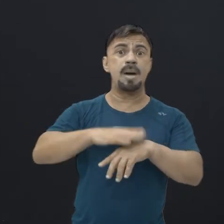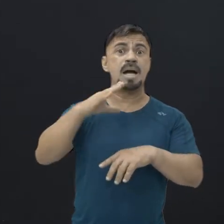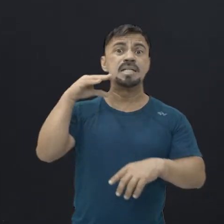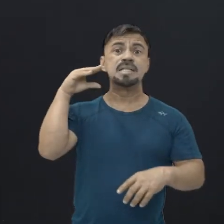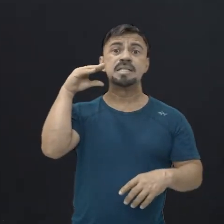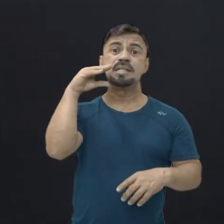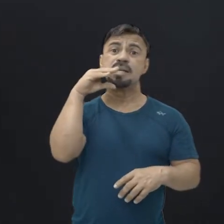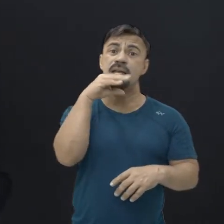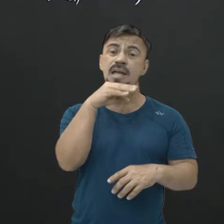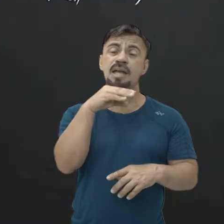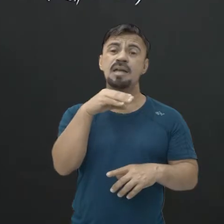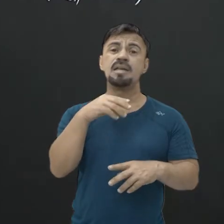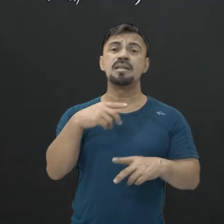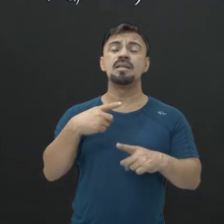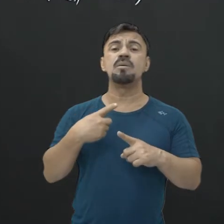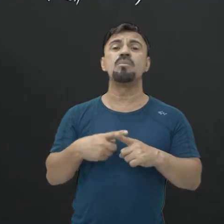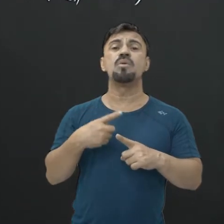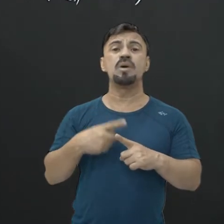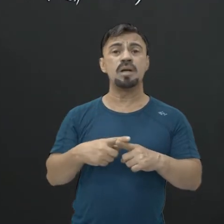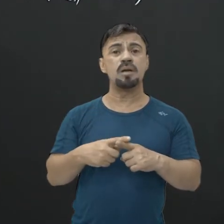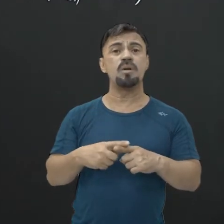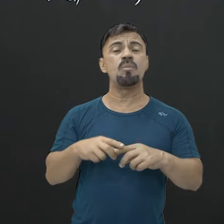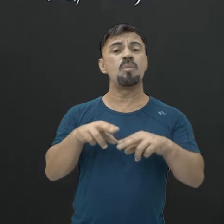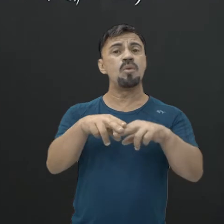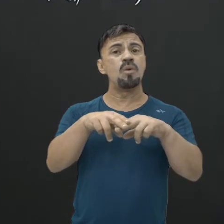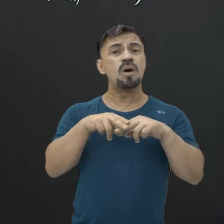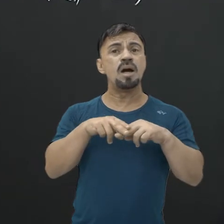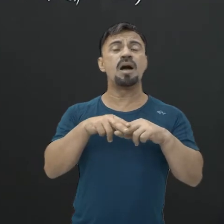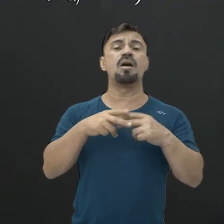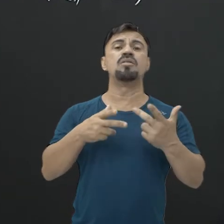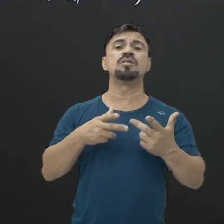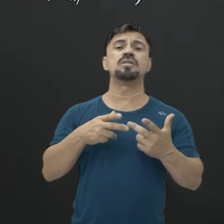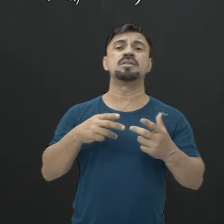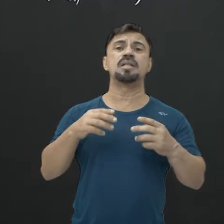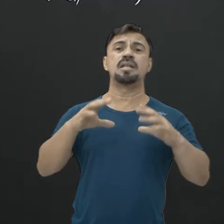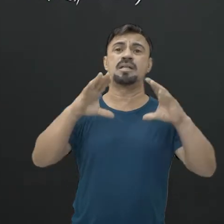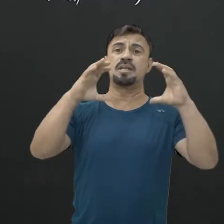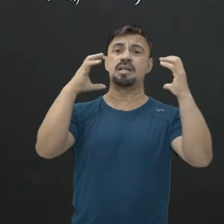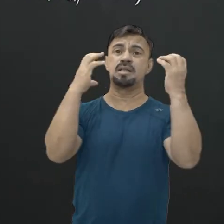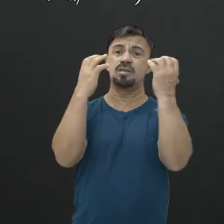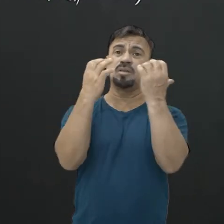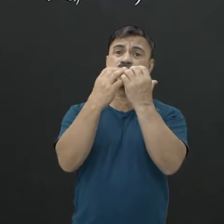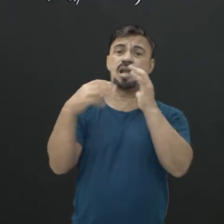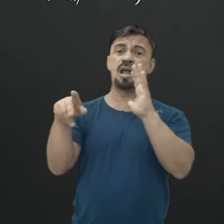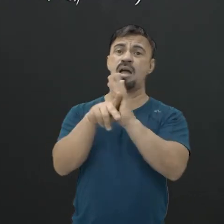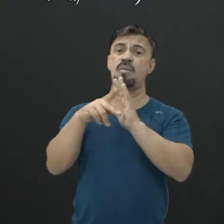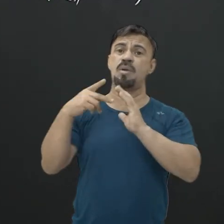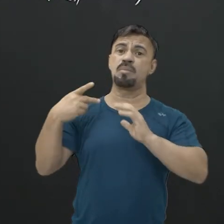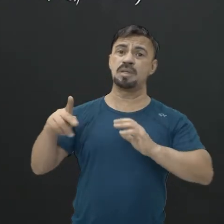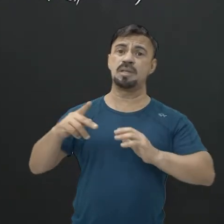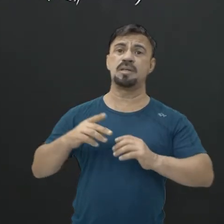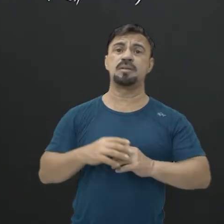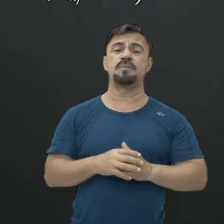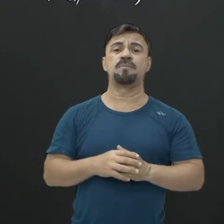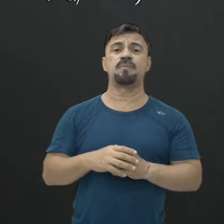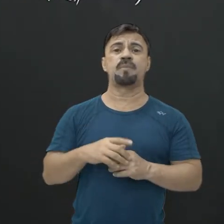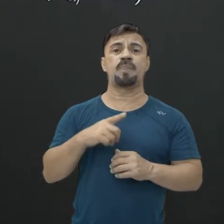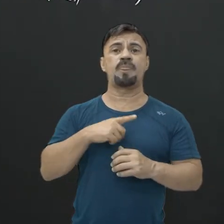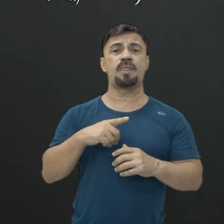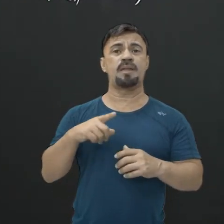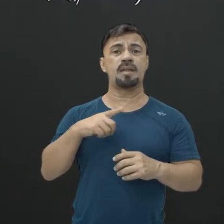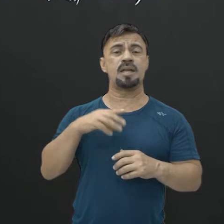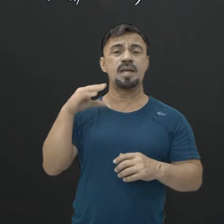quê? Justamente por conta da composição da atmosfera dele. Por exemplo, tem muito CO2. Retém